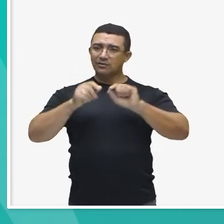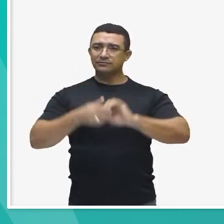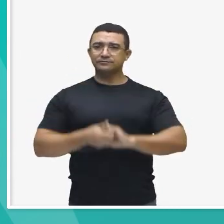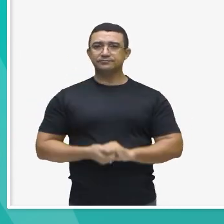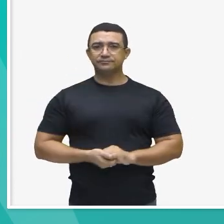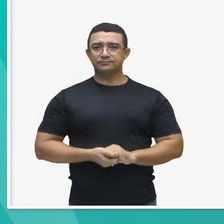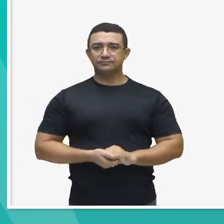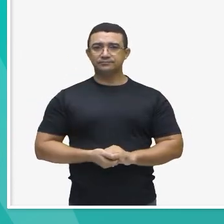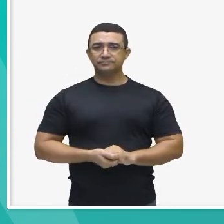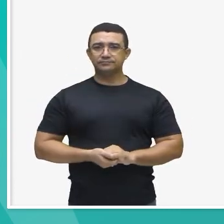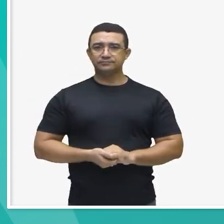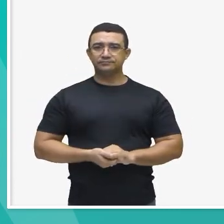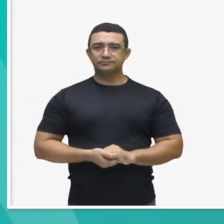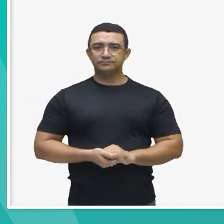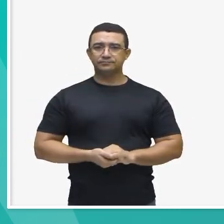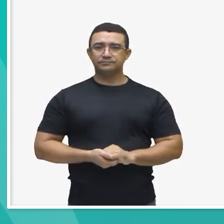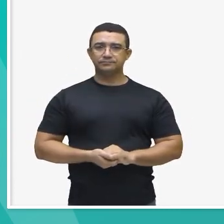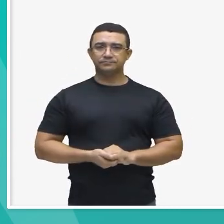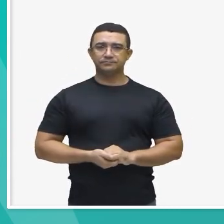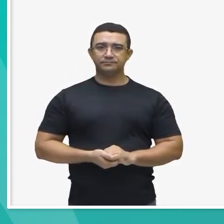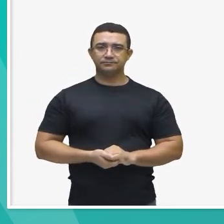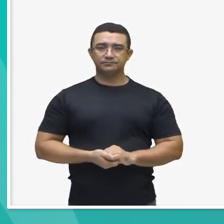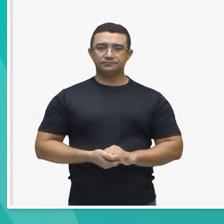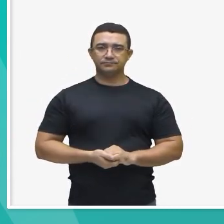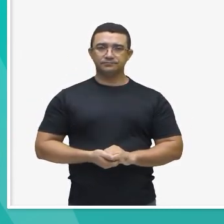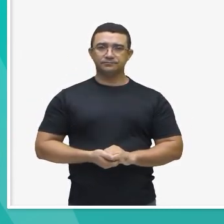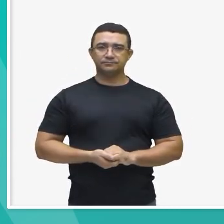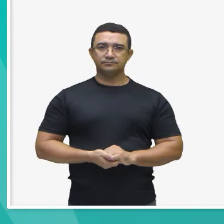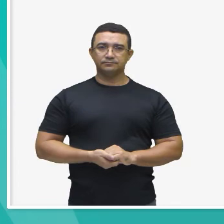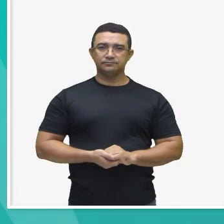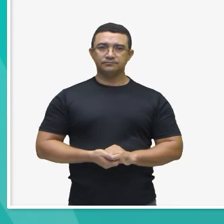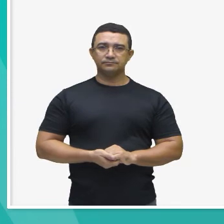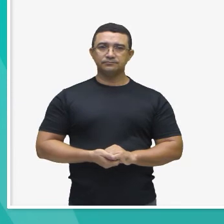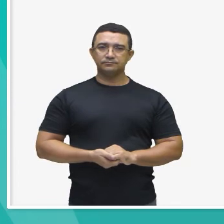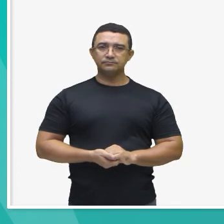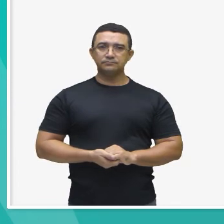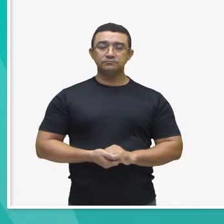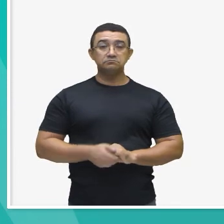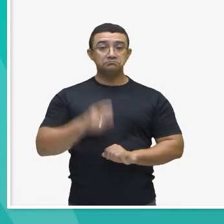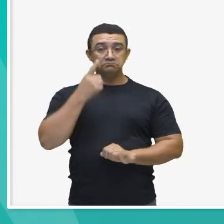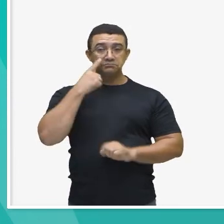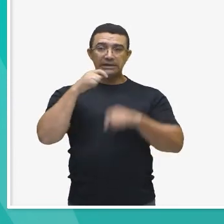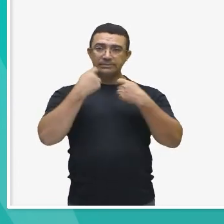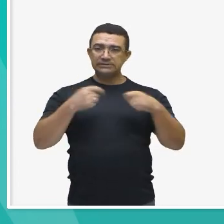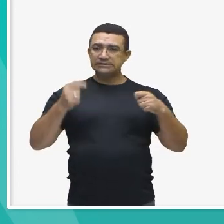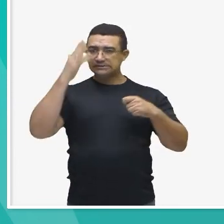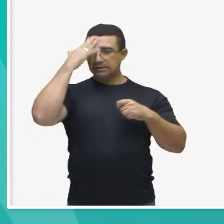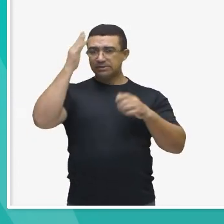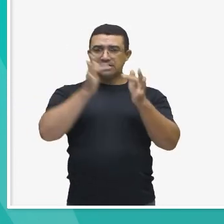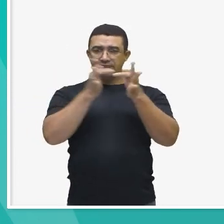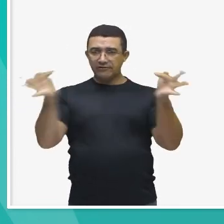no futuro ou que ainda vai acontecer no pretérito,